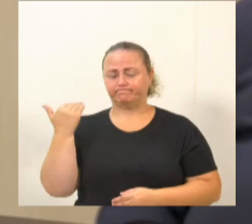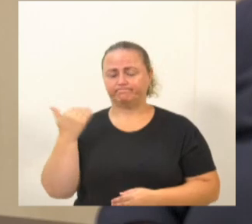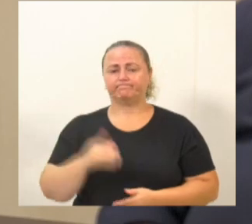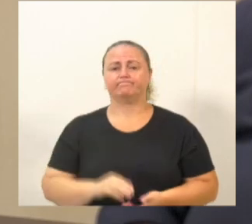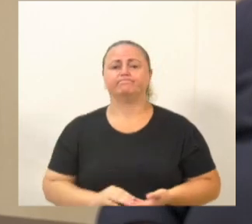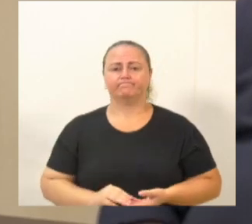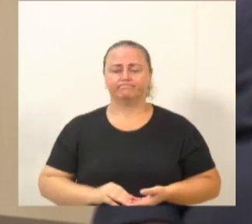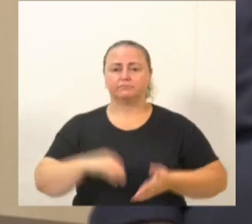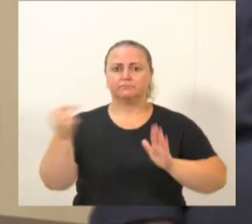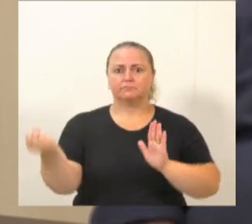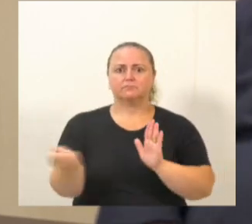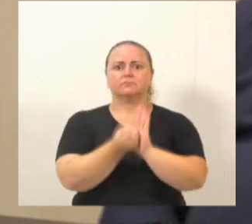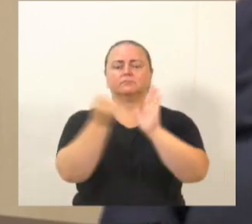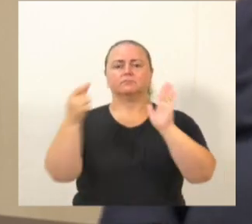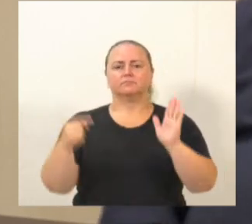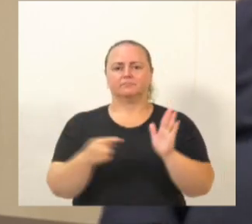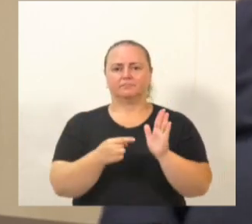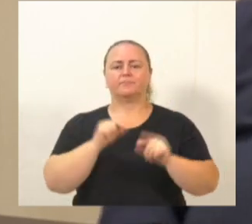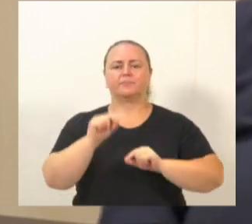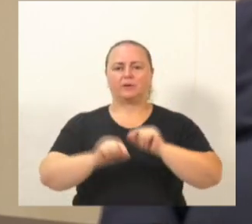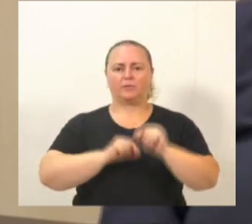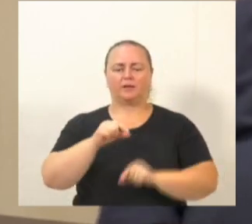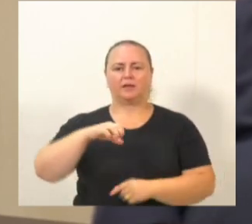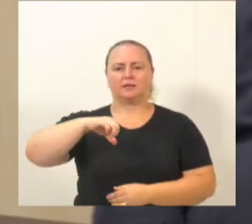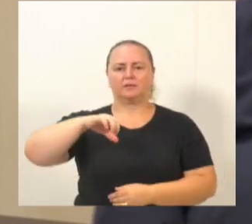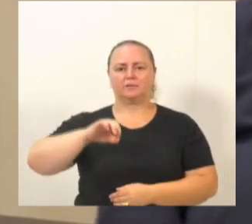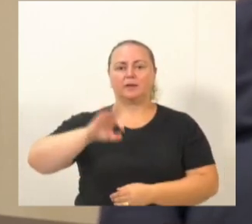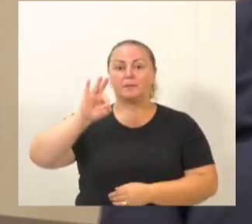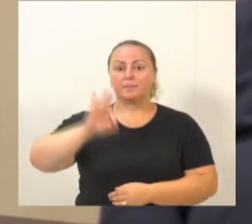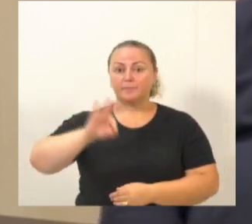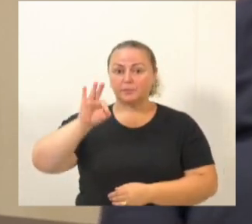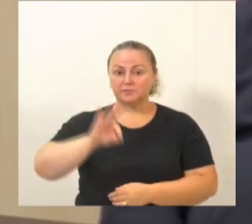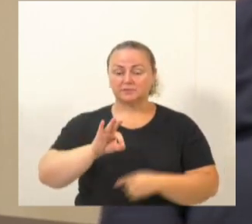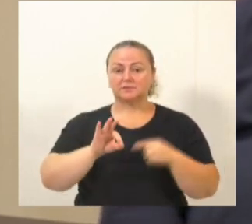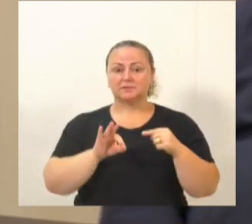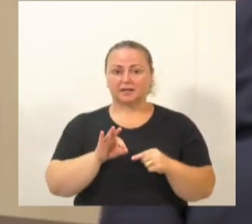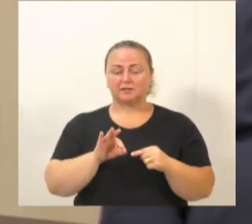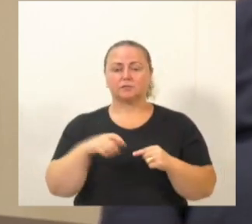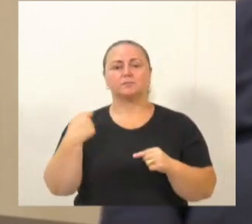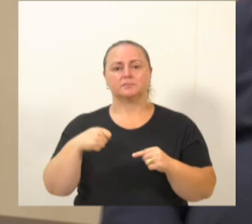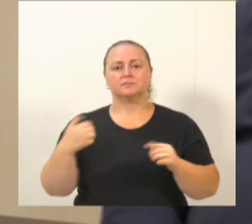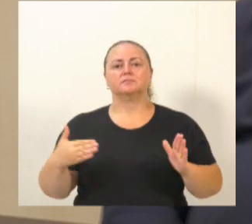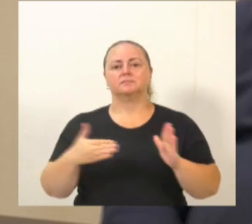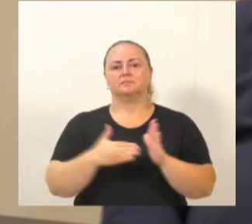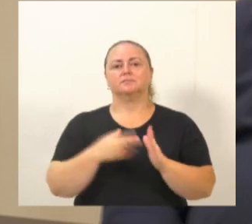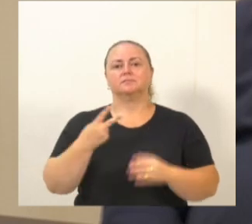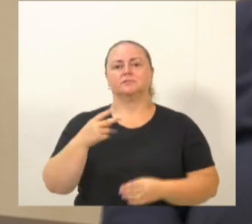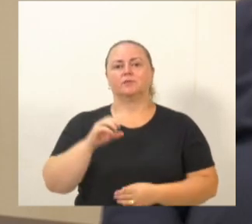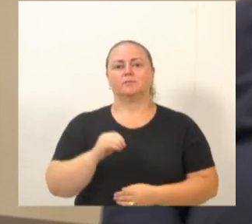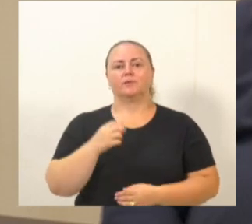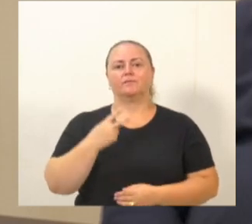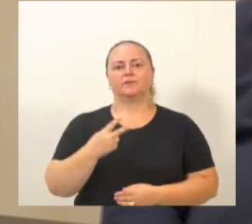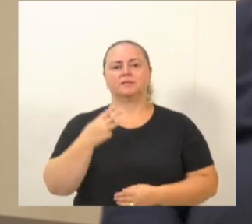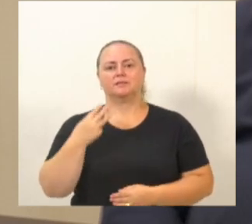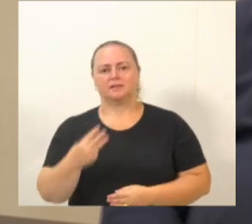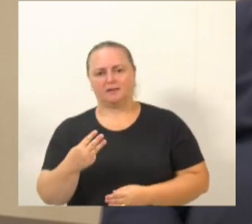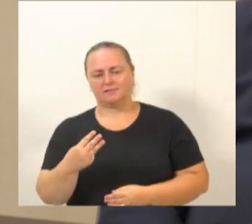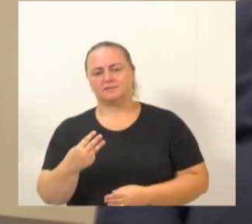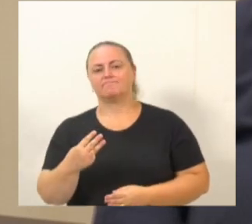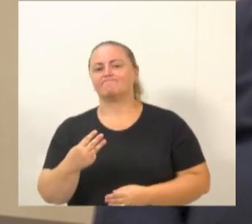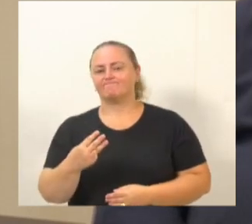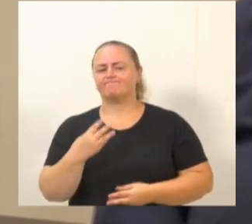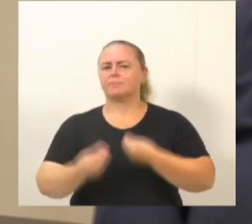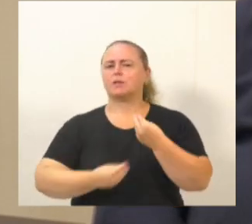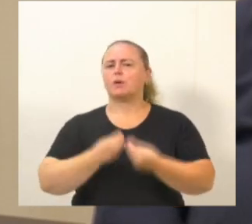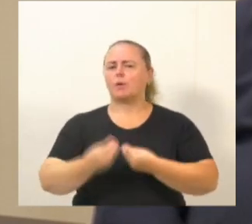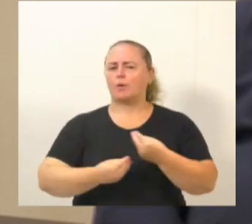saneamento sancionado em 2020, 90% do tratamento teria que ser até 2023. Como isso será cumprido a esses passos em Blumenau? E,